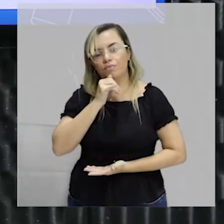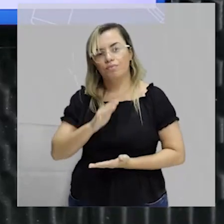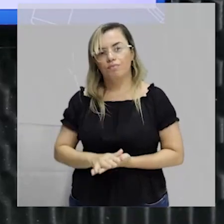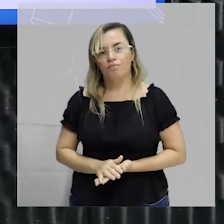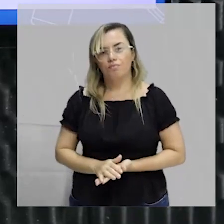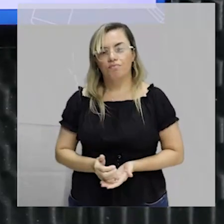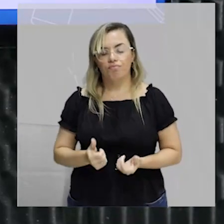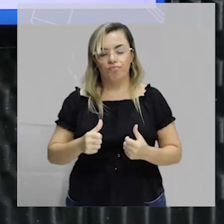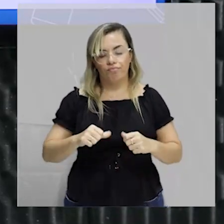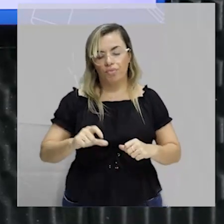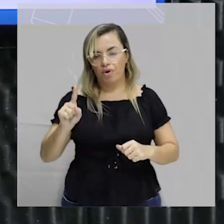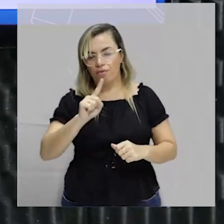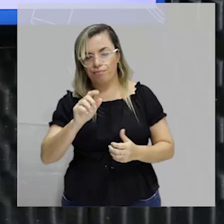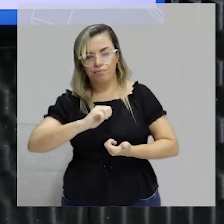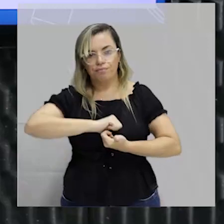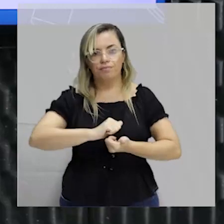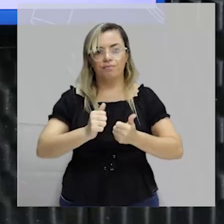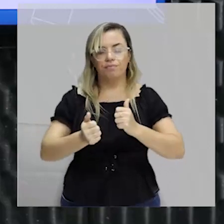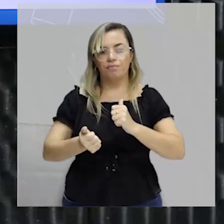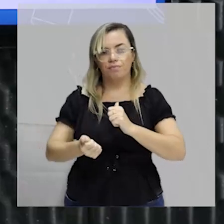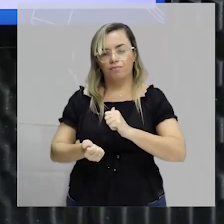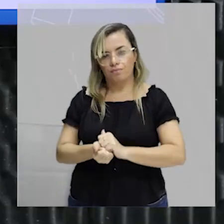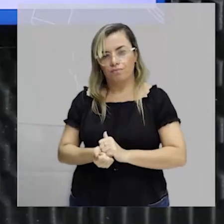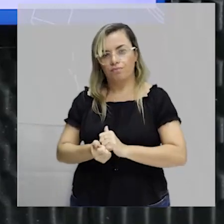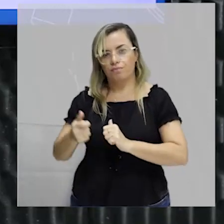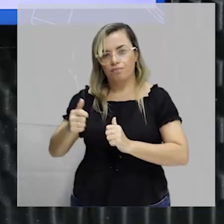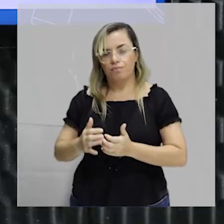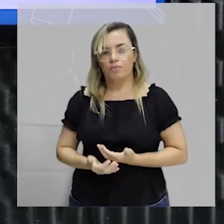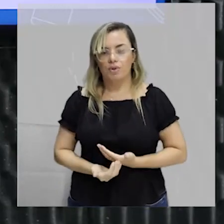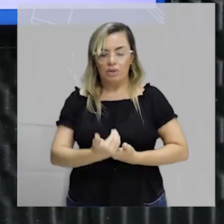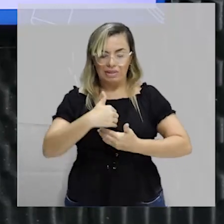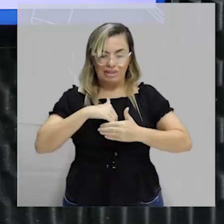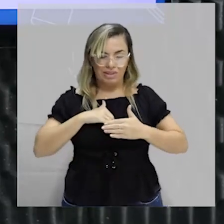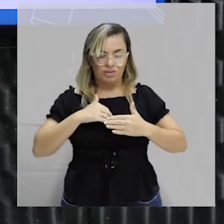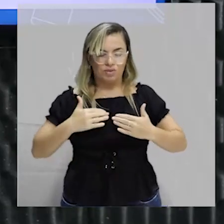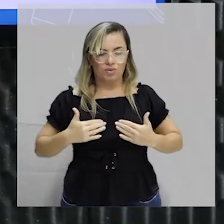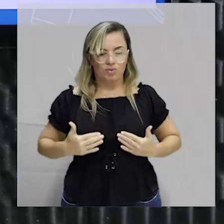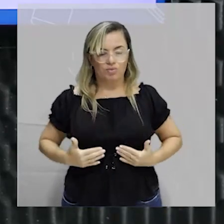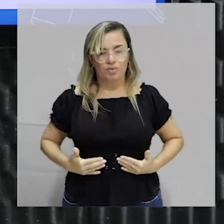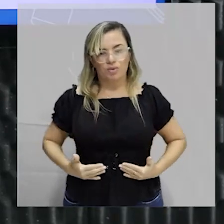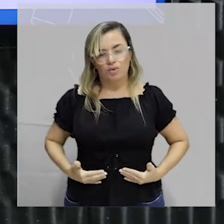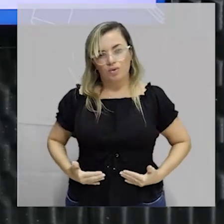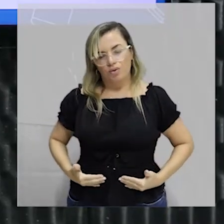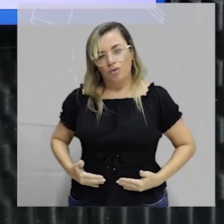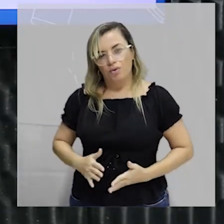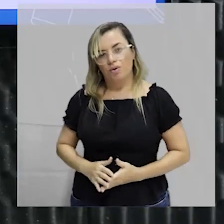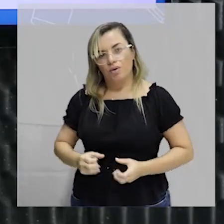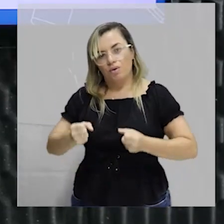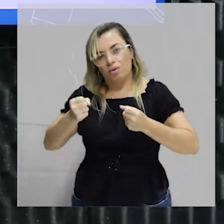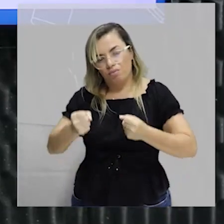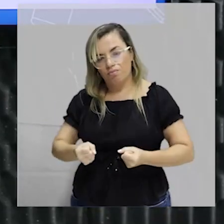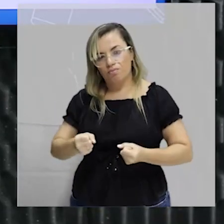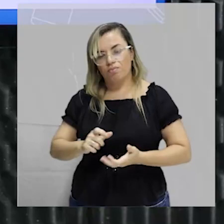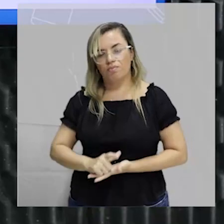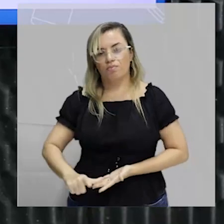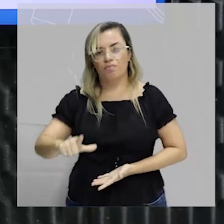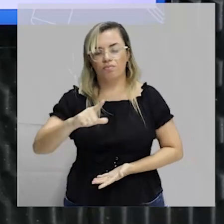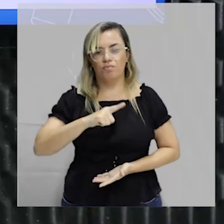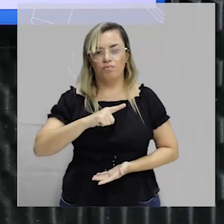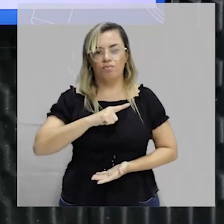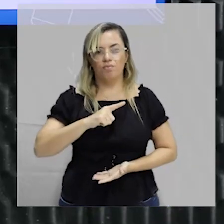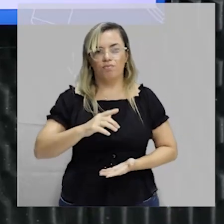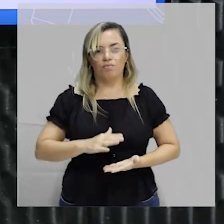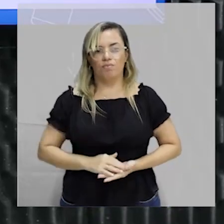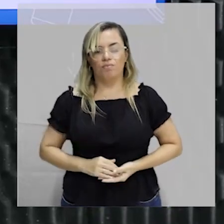elas não estavam adaptadas, né, fisiologicamente, porque o organismo poderia ter algum tipo de